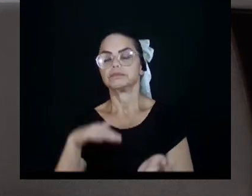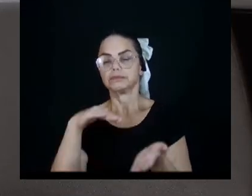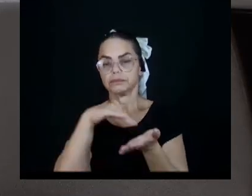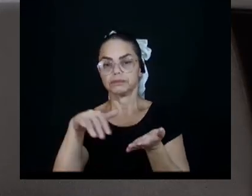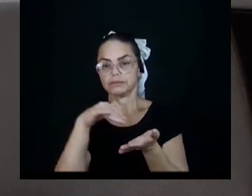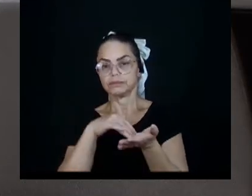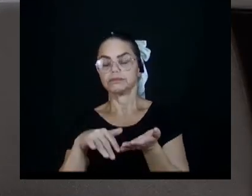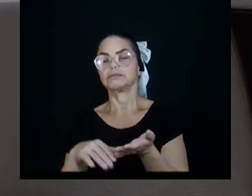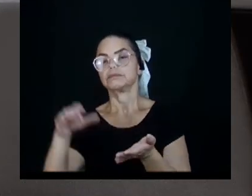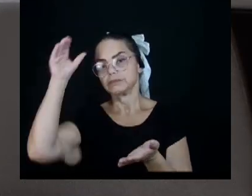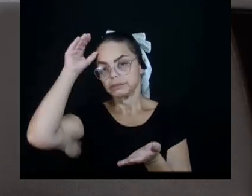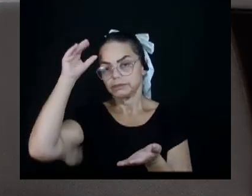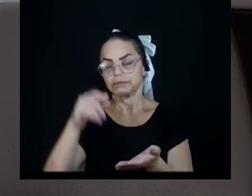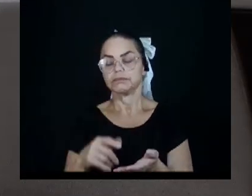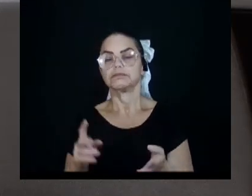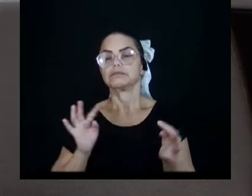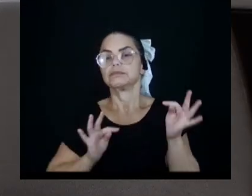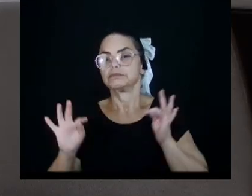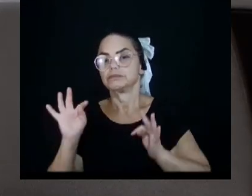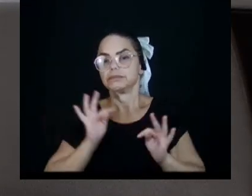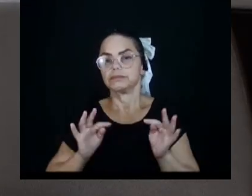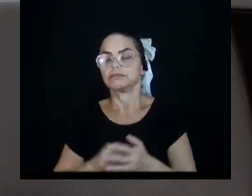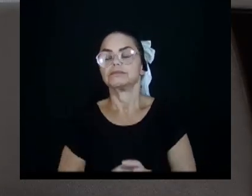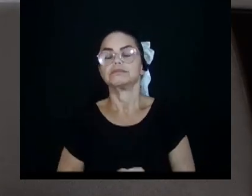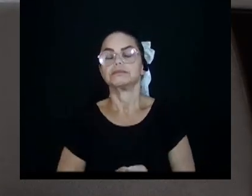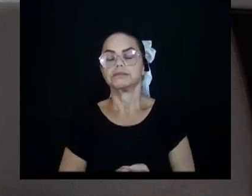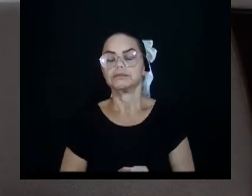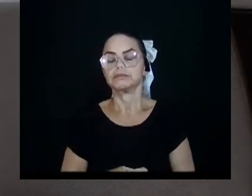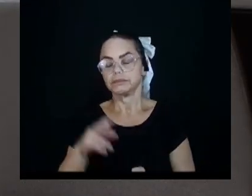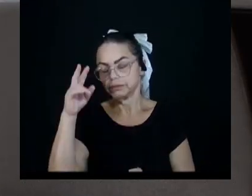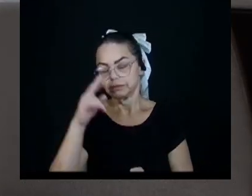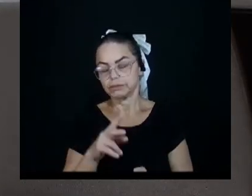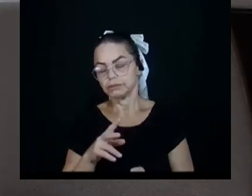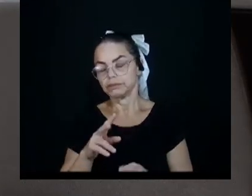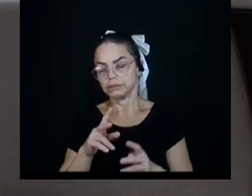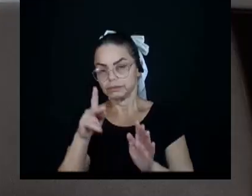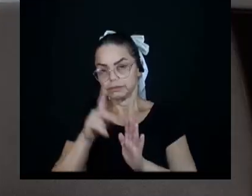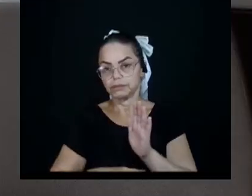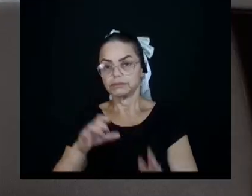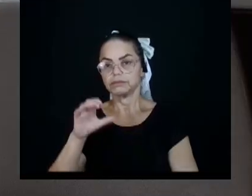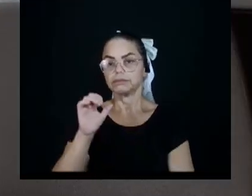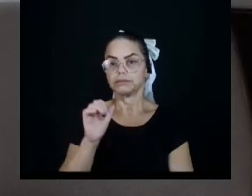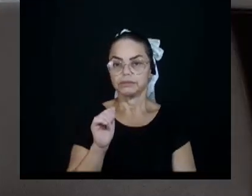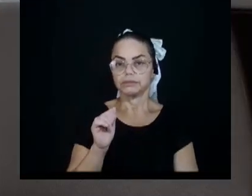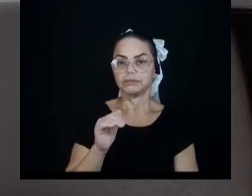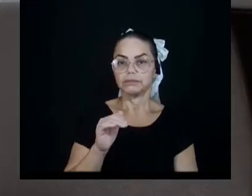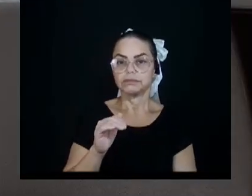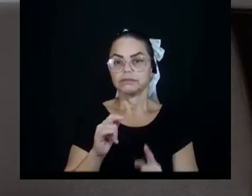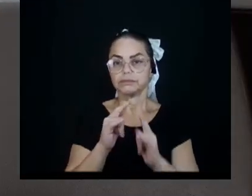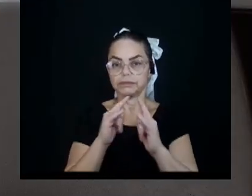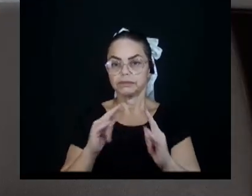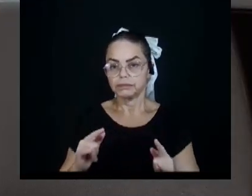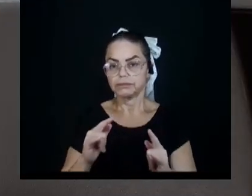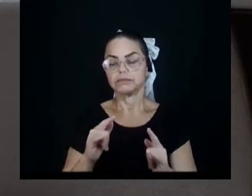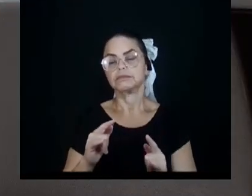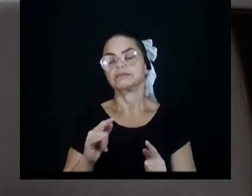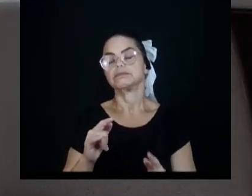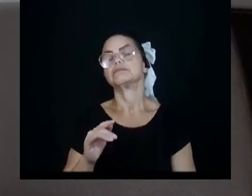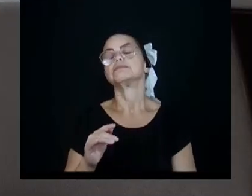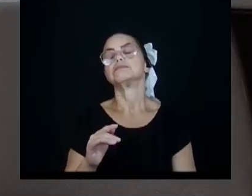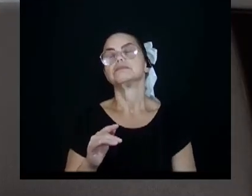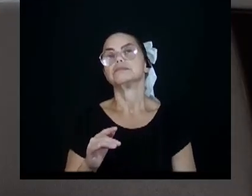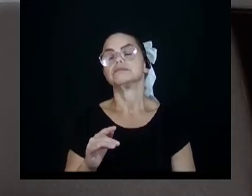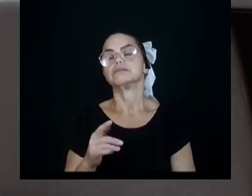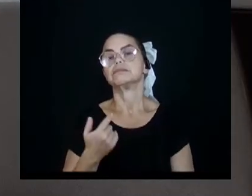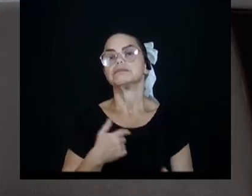turismo, batendo bastante forte nessa questão, tem o projeto Camp Crio, né, CRIO, né, contratação de serviços aí,